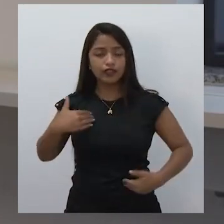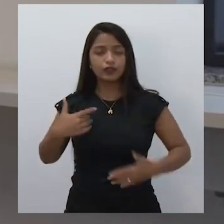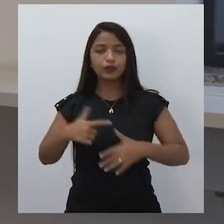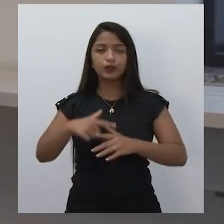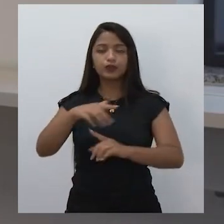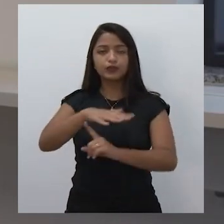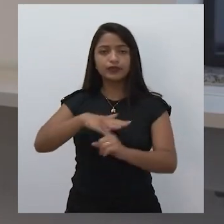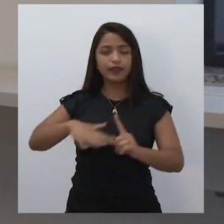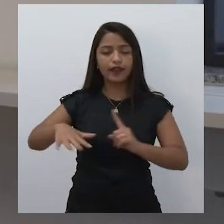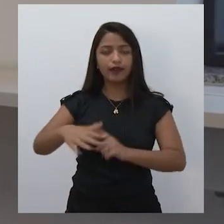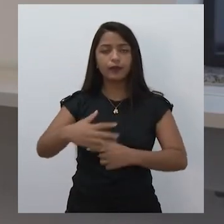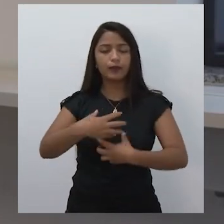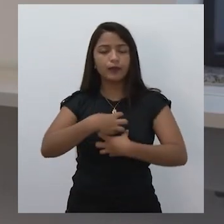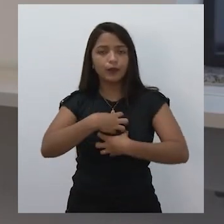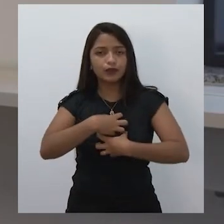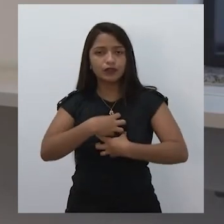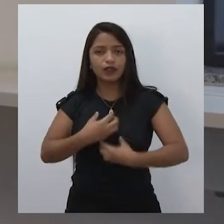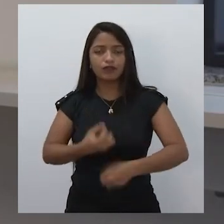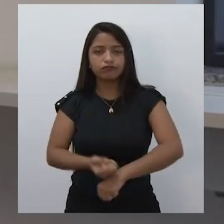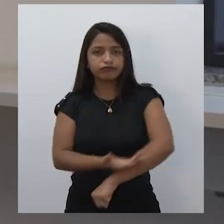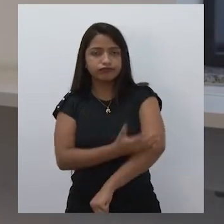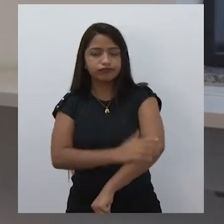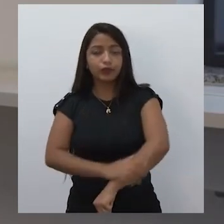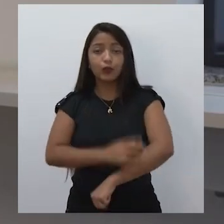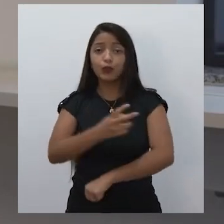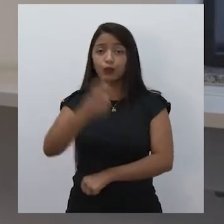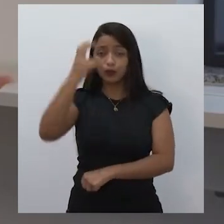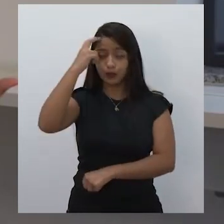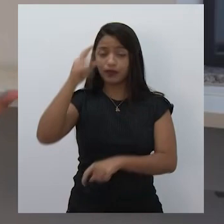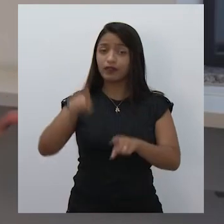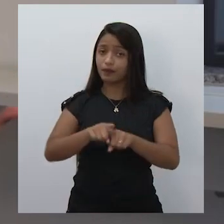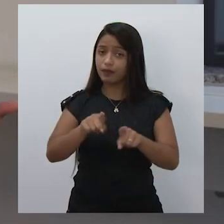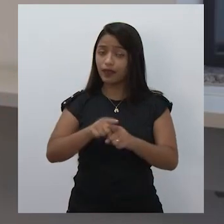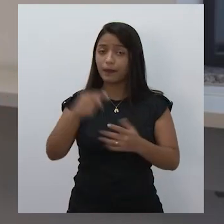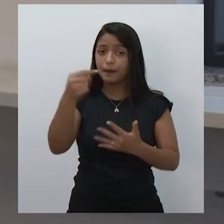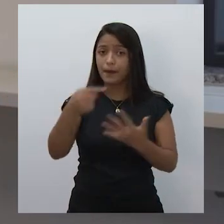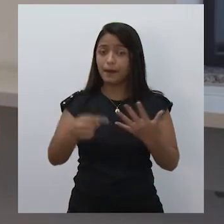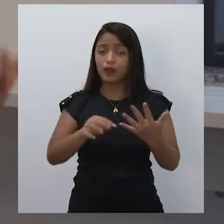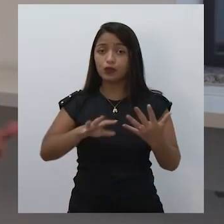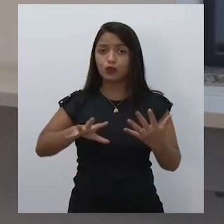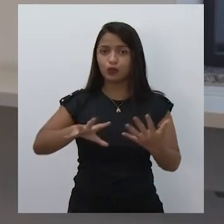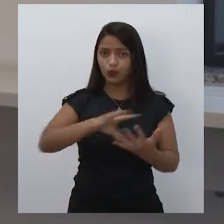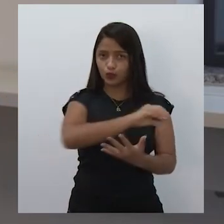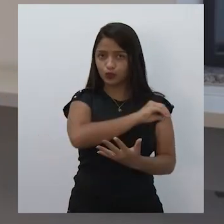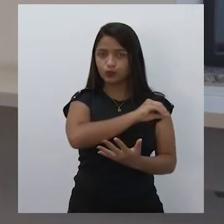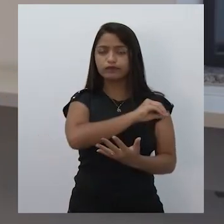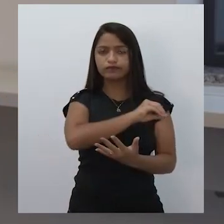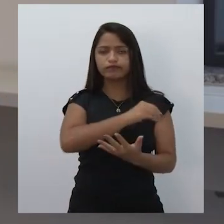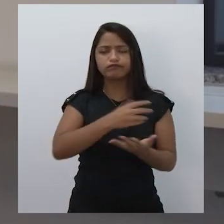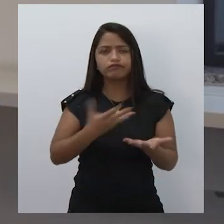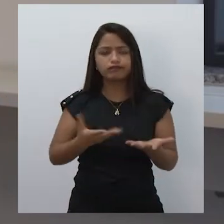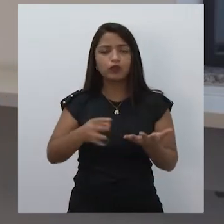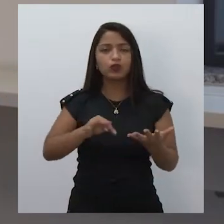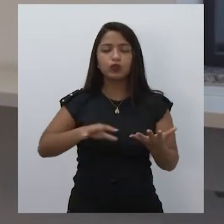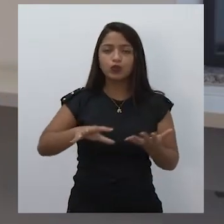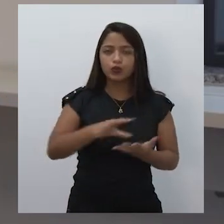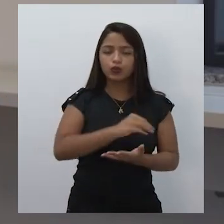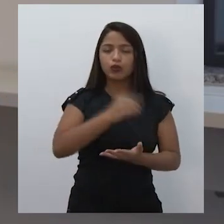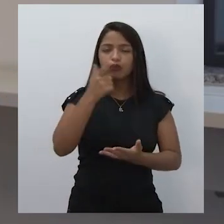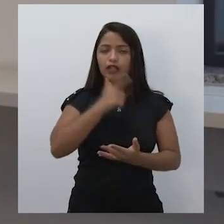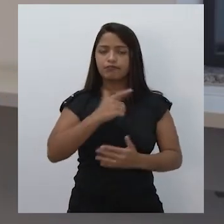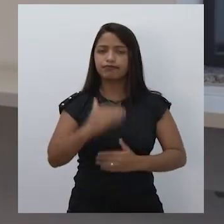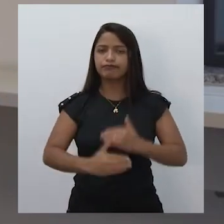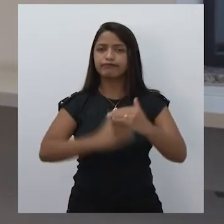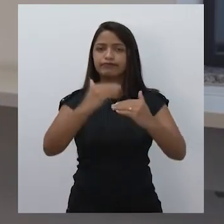social, emocional e cultural. Para desenvolver todas essas dimensões, a